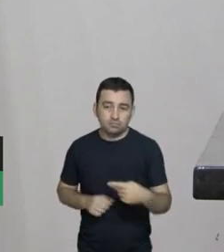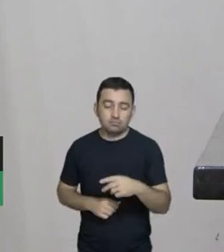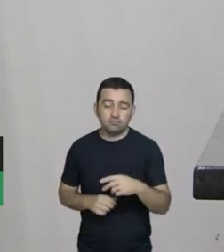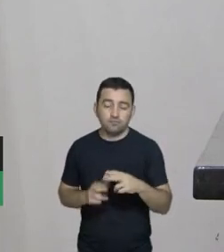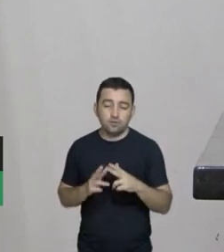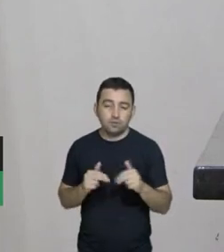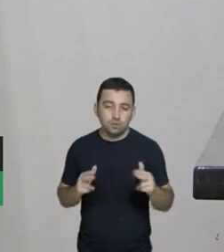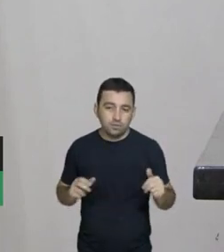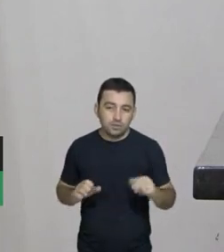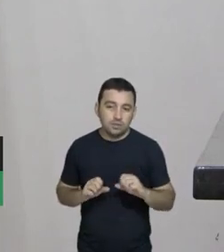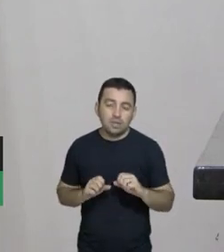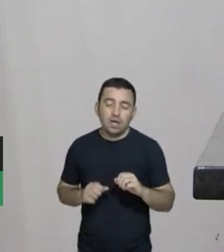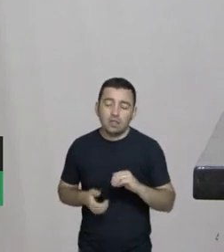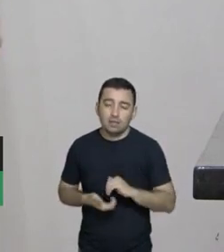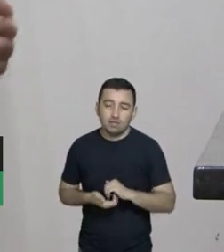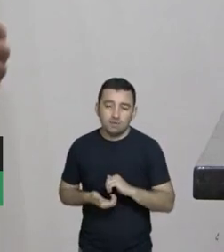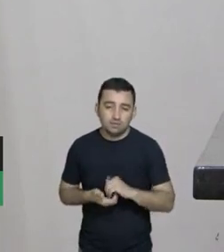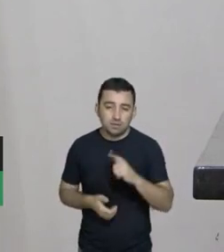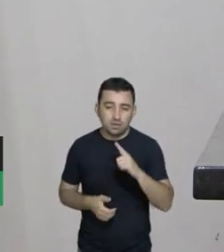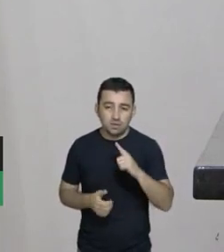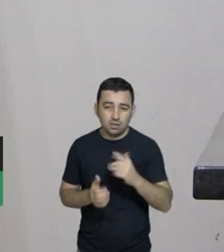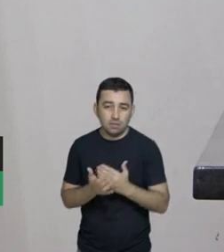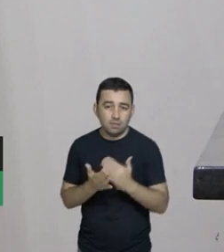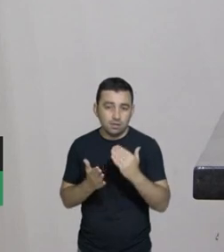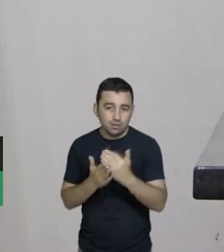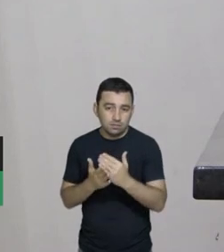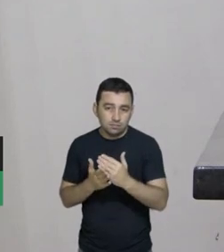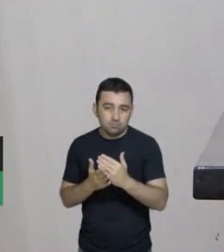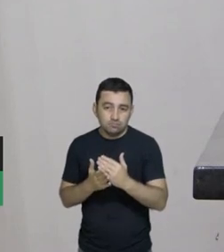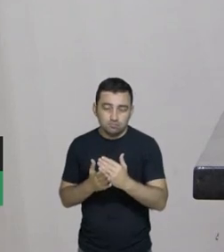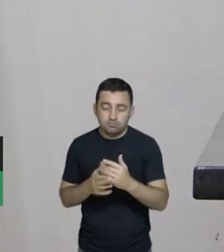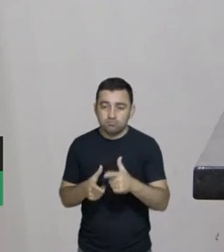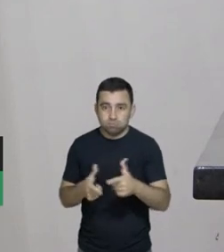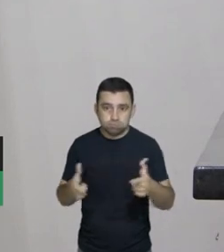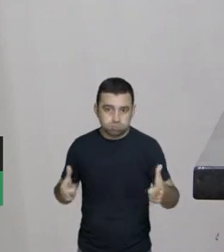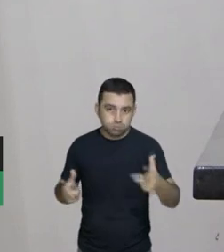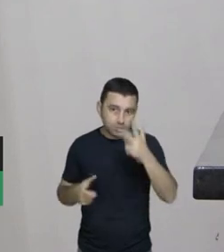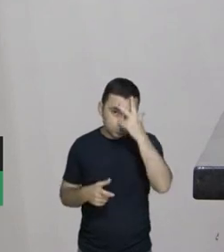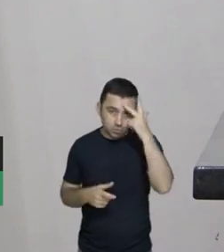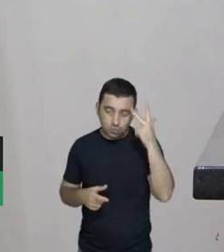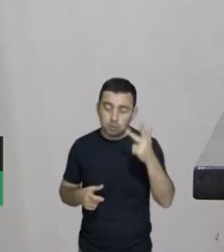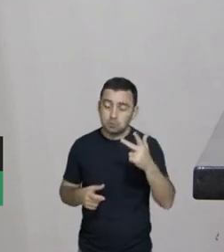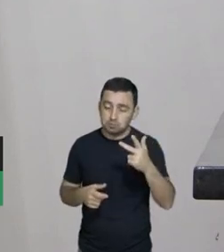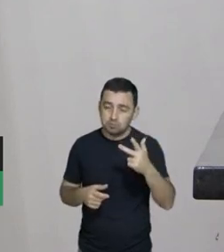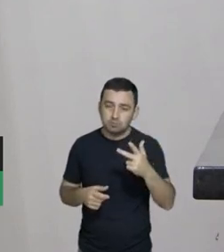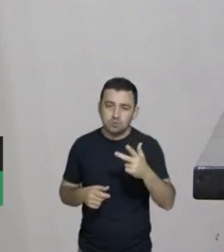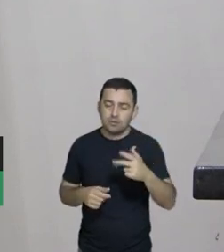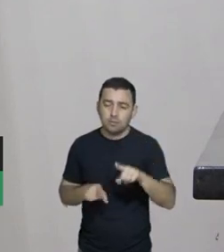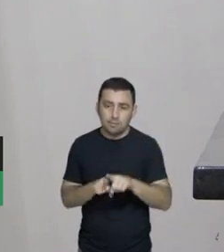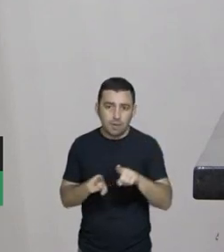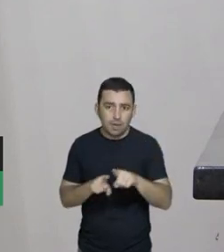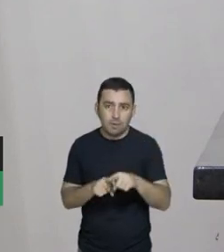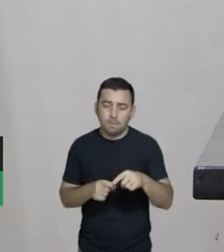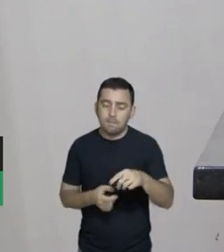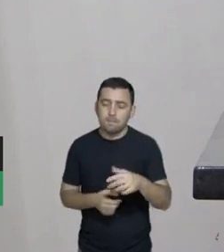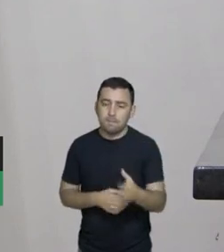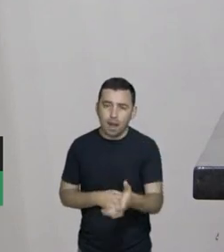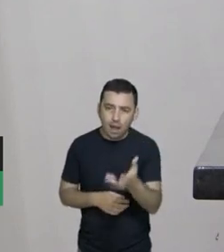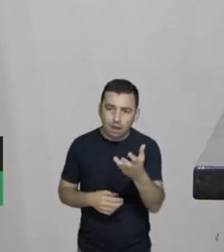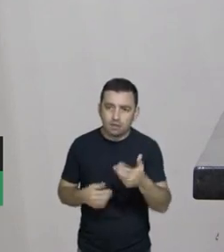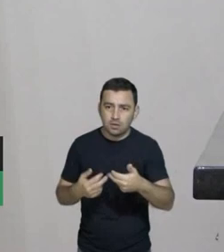tem um número muito maior do que outras cidades do Estado em termos de efetivo, maquinário e, inclusive,